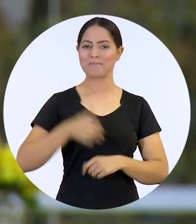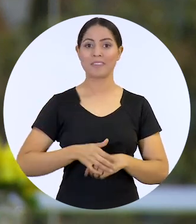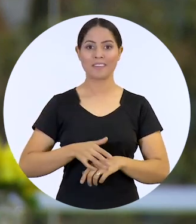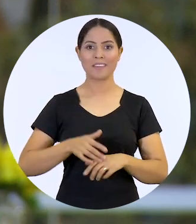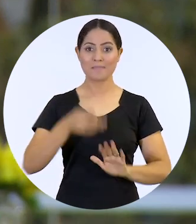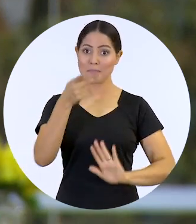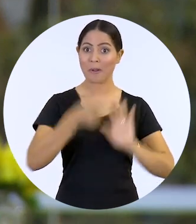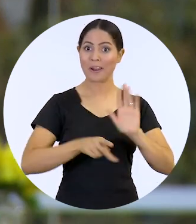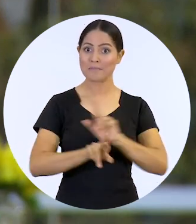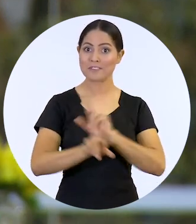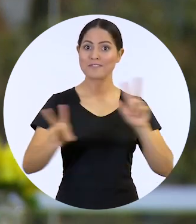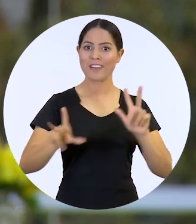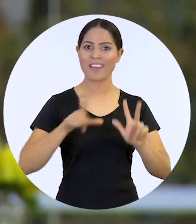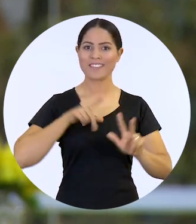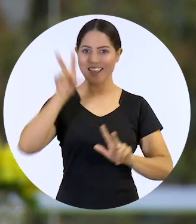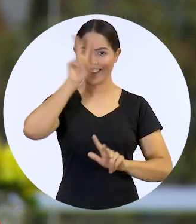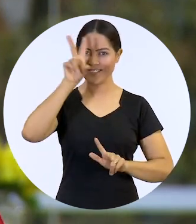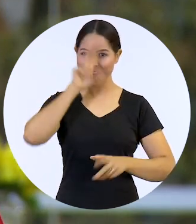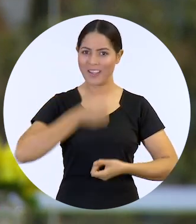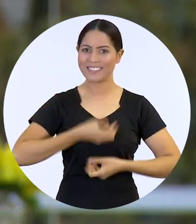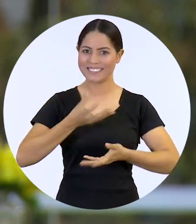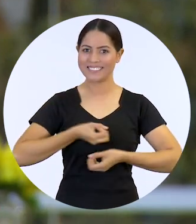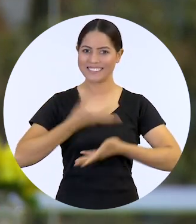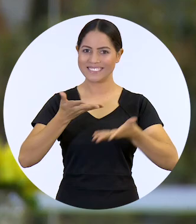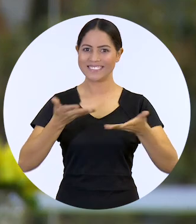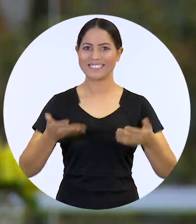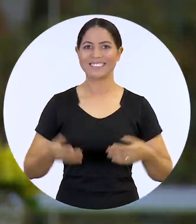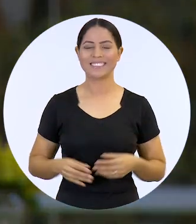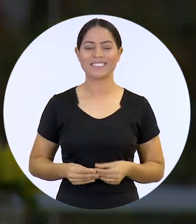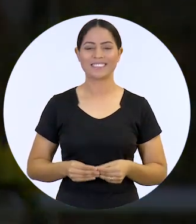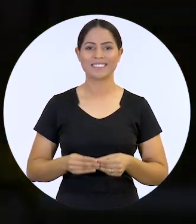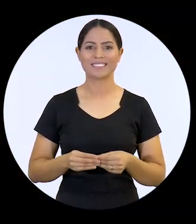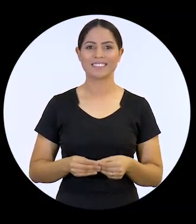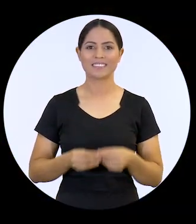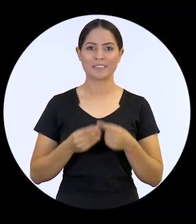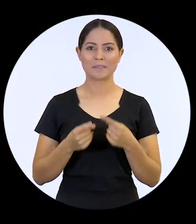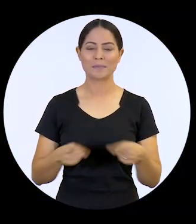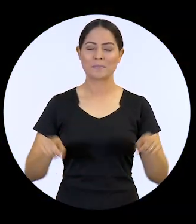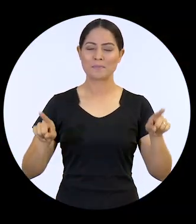programa diferente, cheio de histórias e informações.